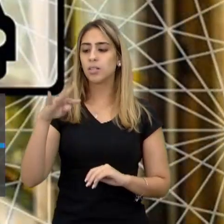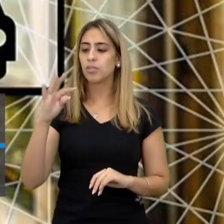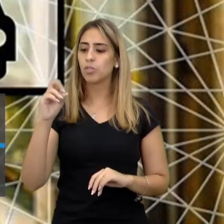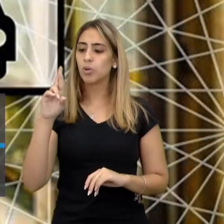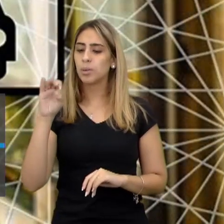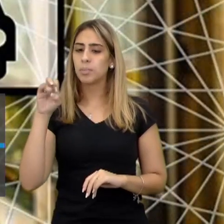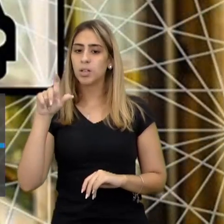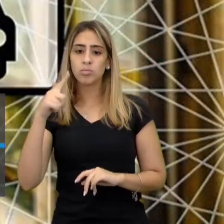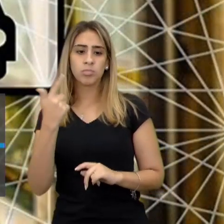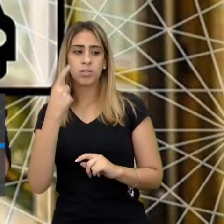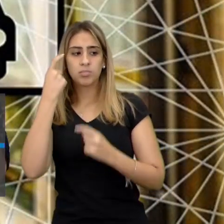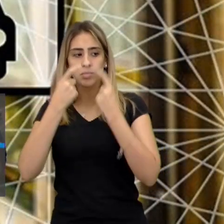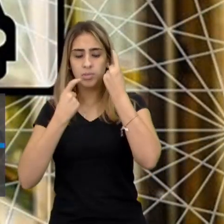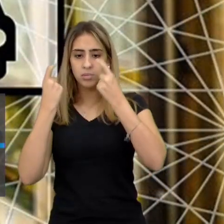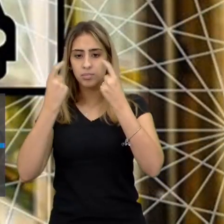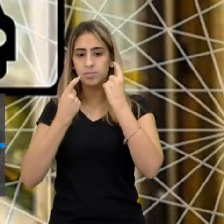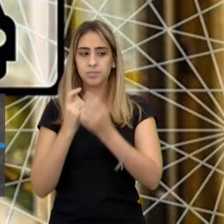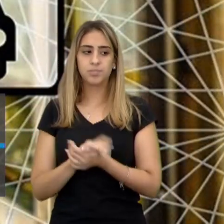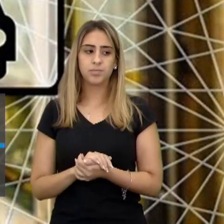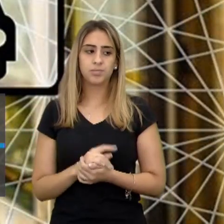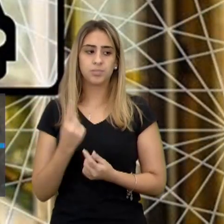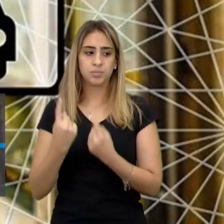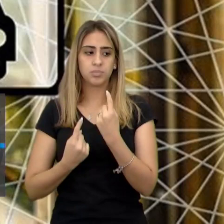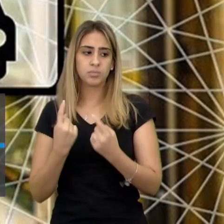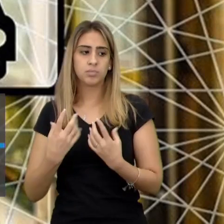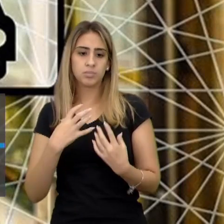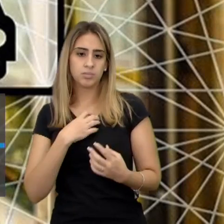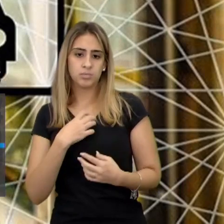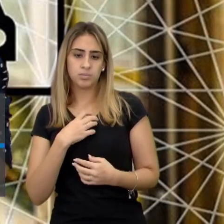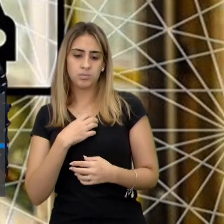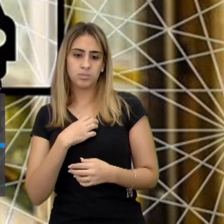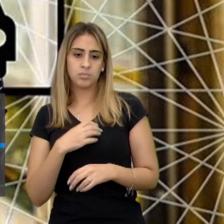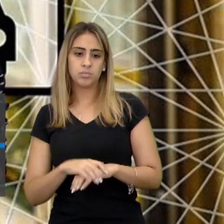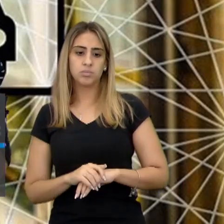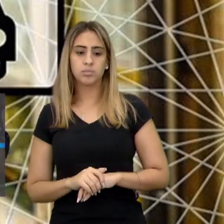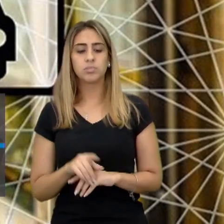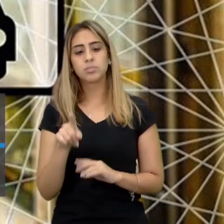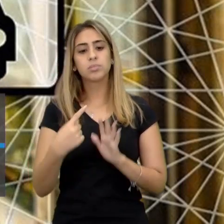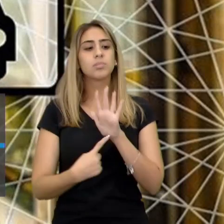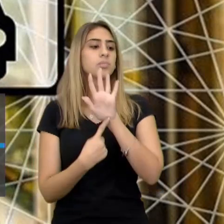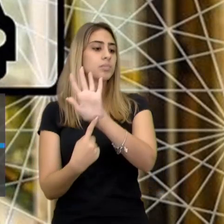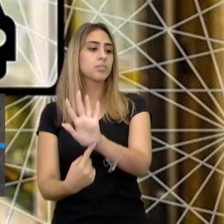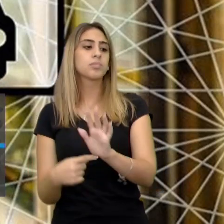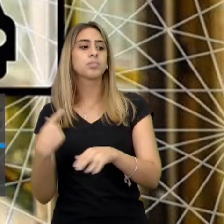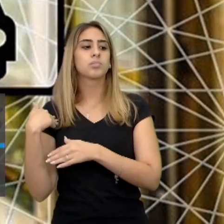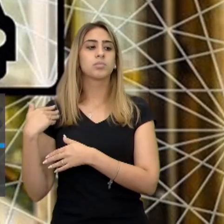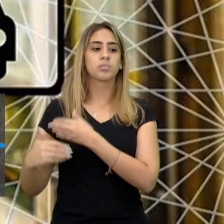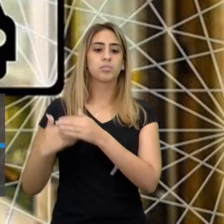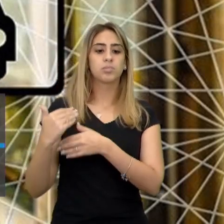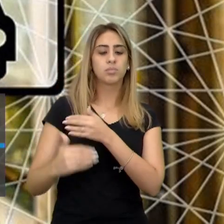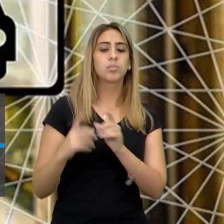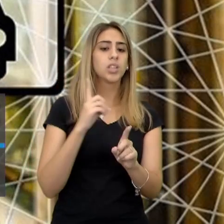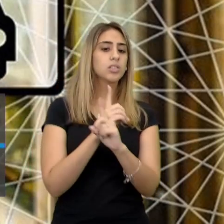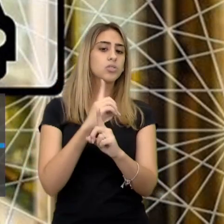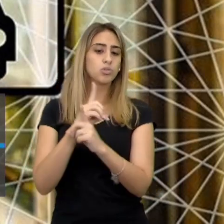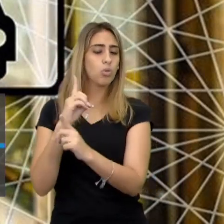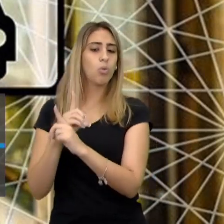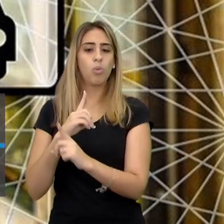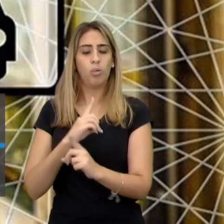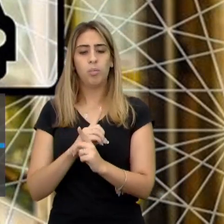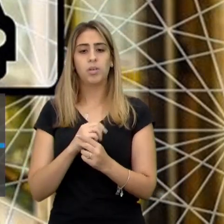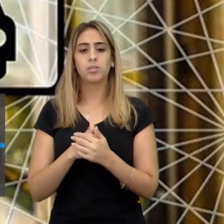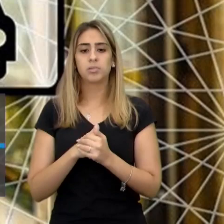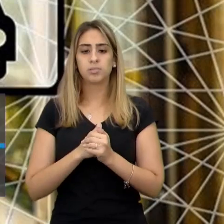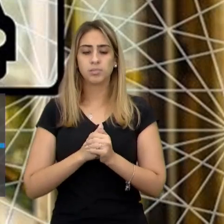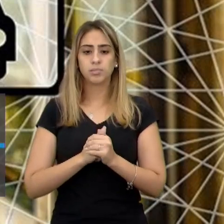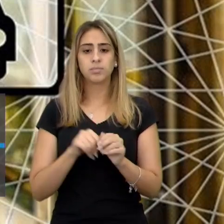essa preocupação com qual estilo, né, ele representa. Eu estou muito mais num processo de descoberta de